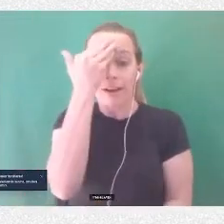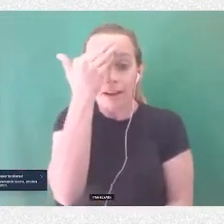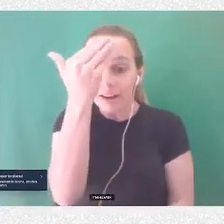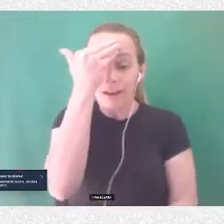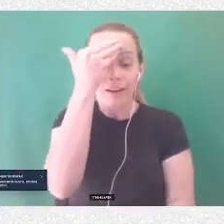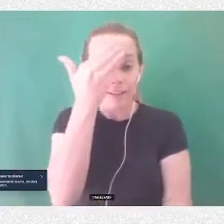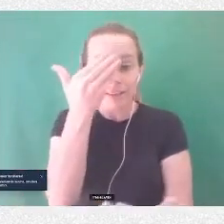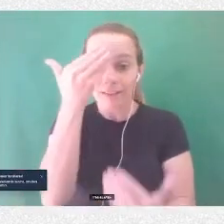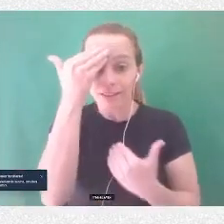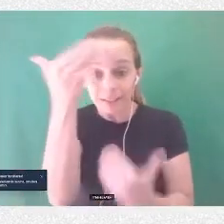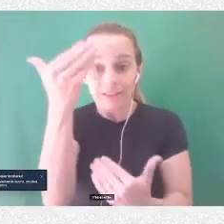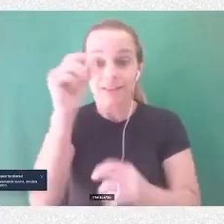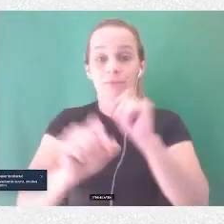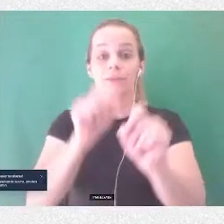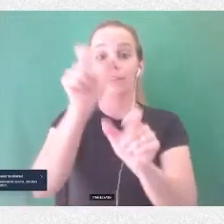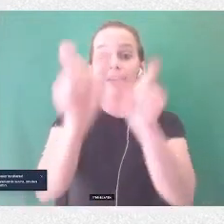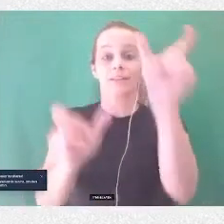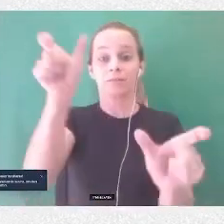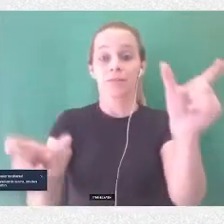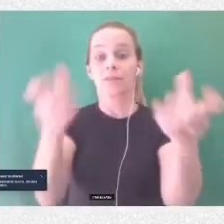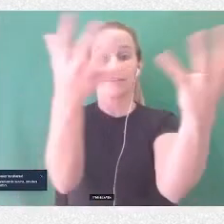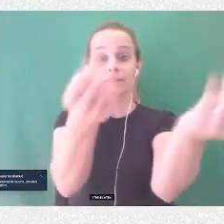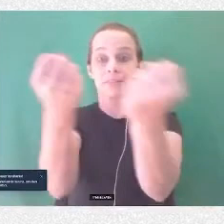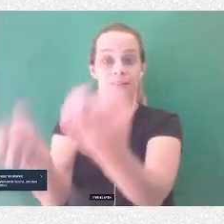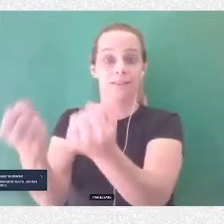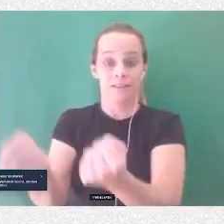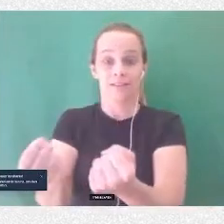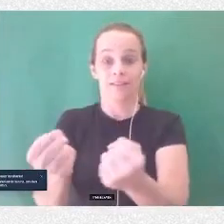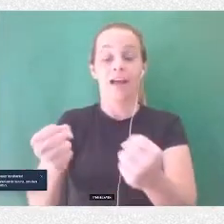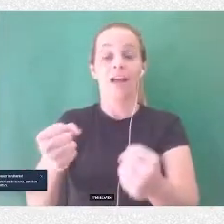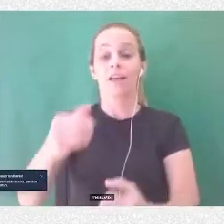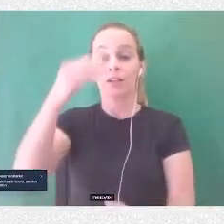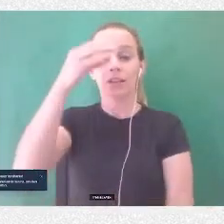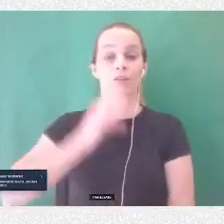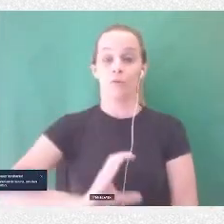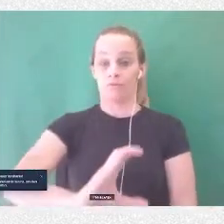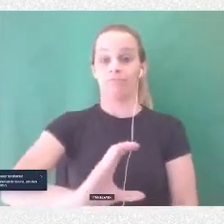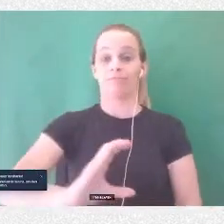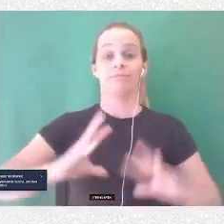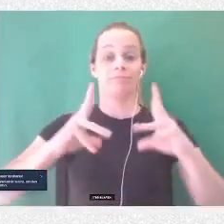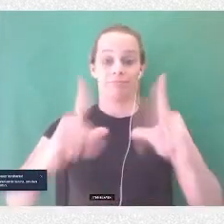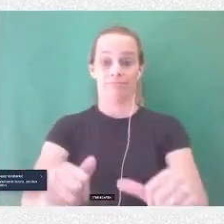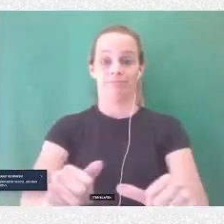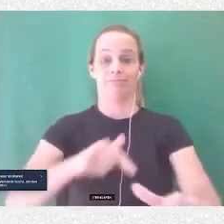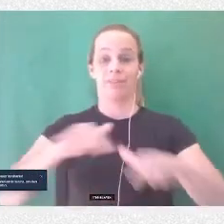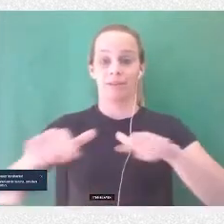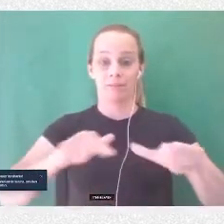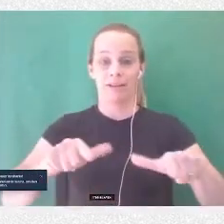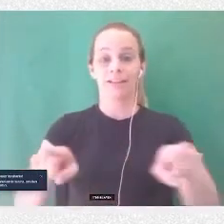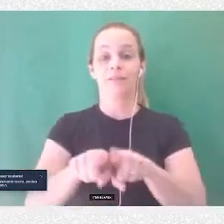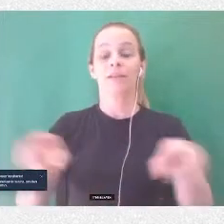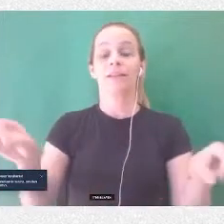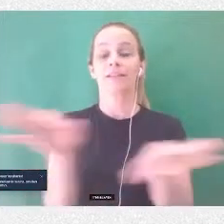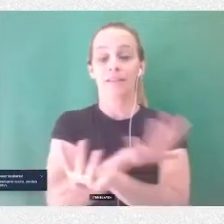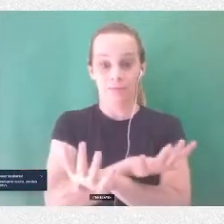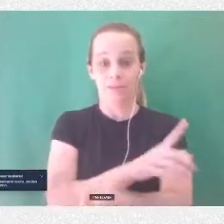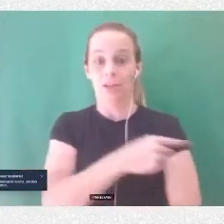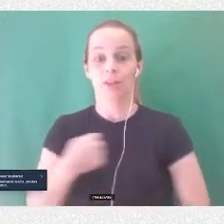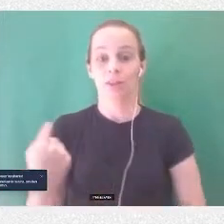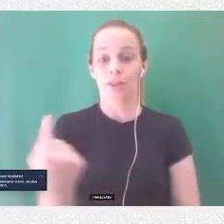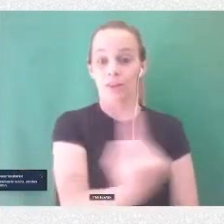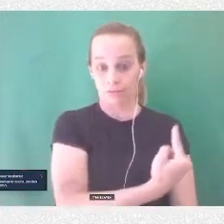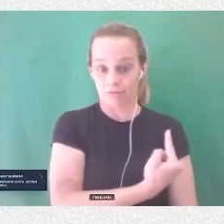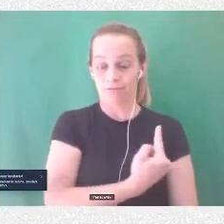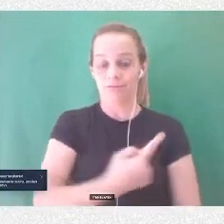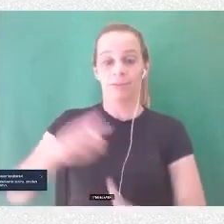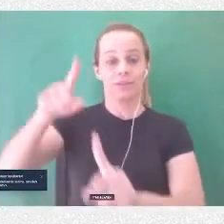que a população tem depositado no nosso trabalho. E finalizando, gostaria de dizer que nós, enquanto município de